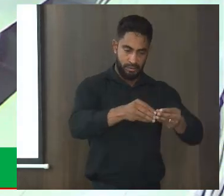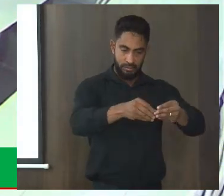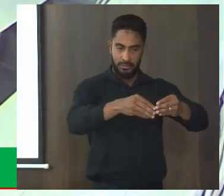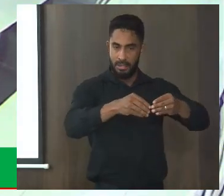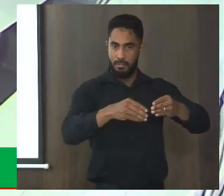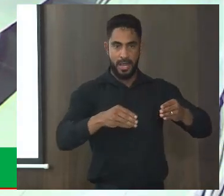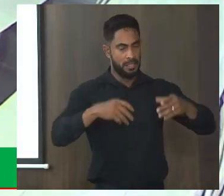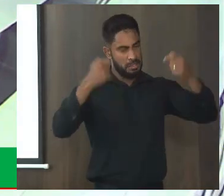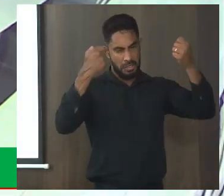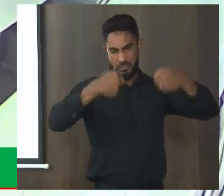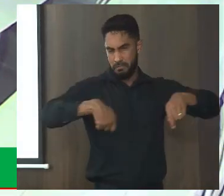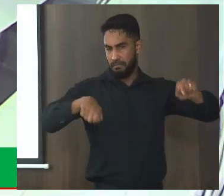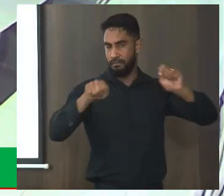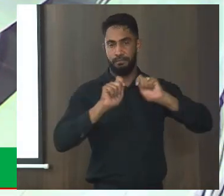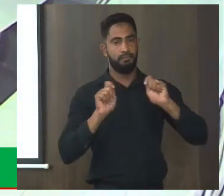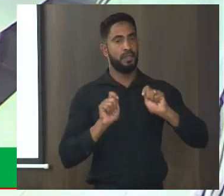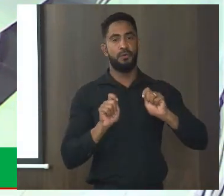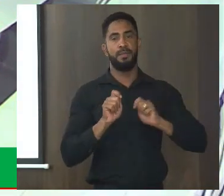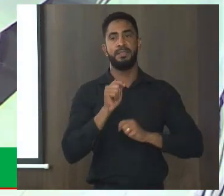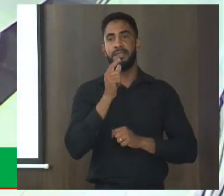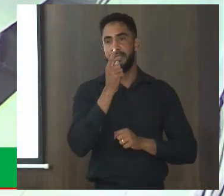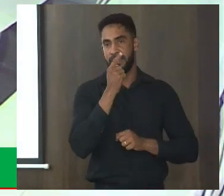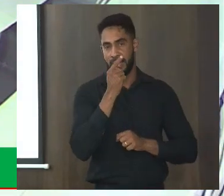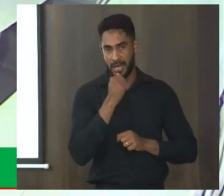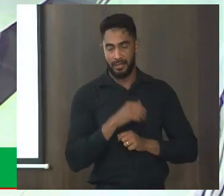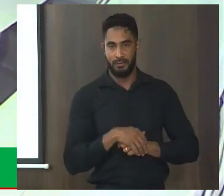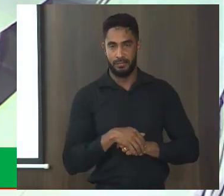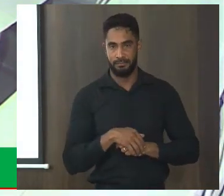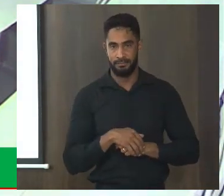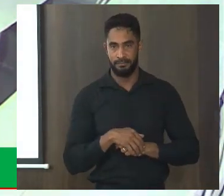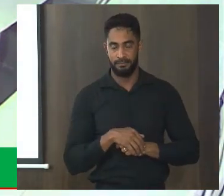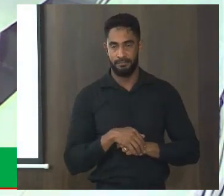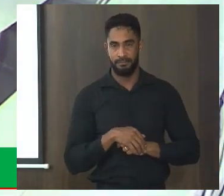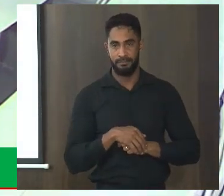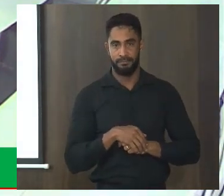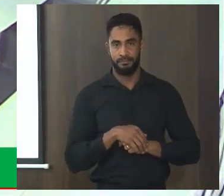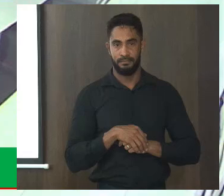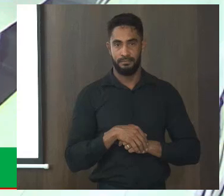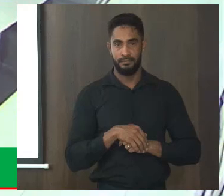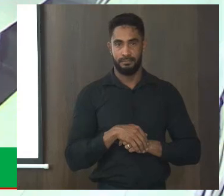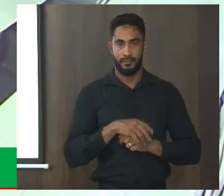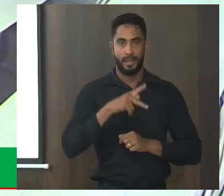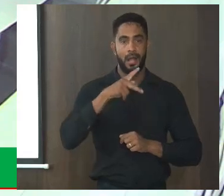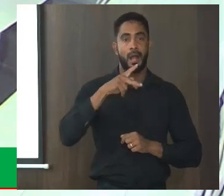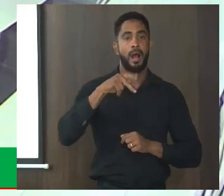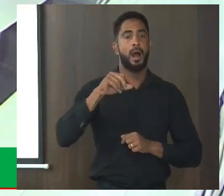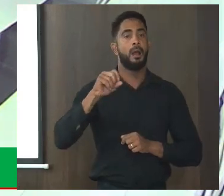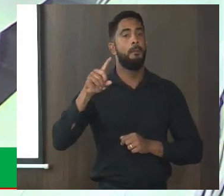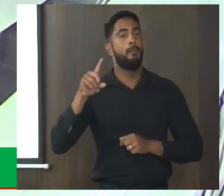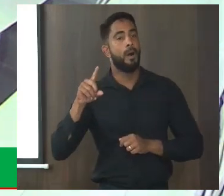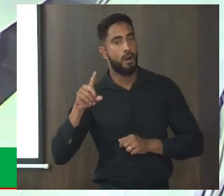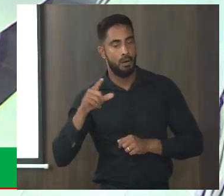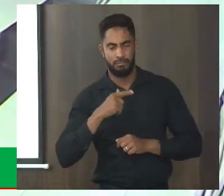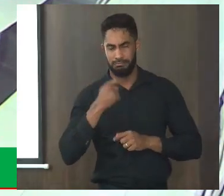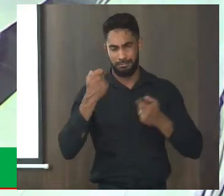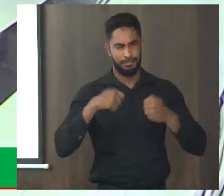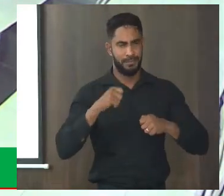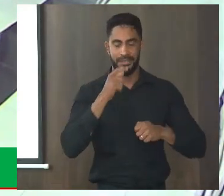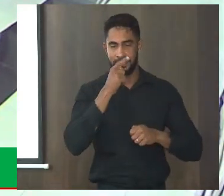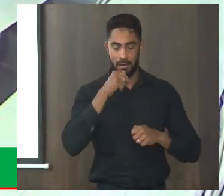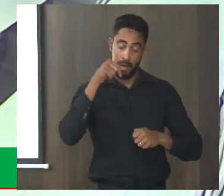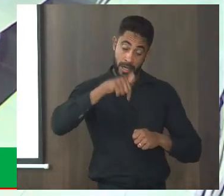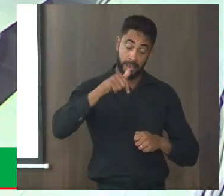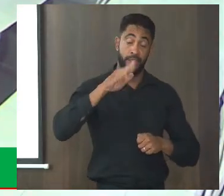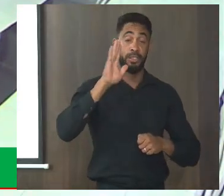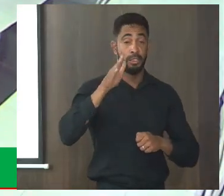seco e tira o ouro através do pó sem água. Então, eles já vinham planejando,